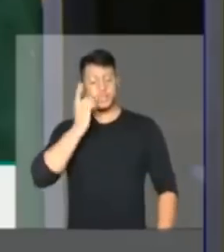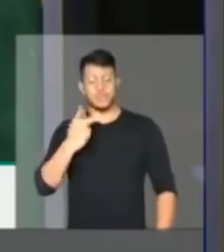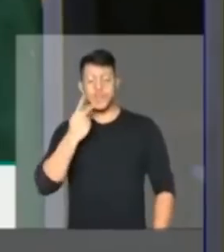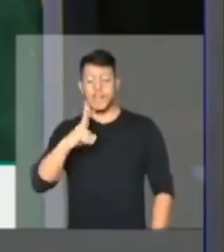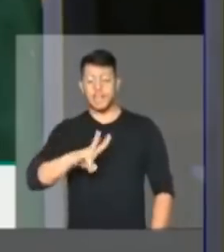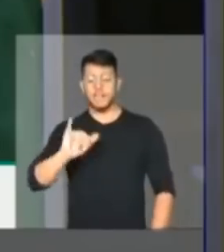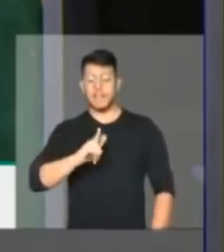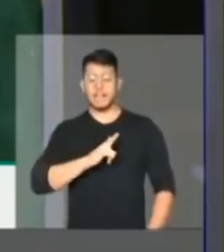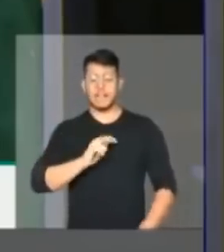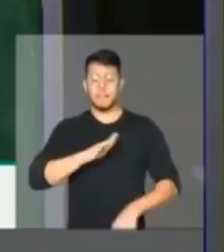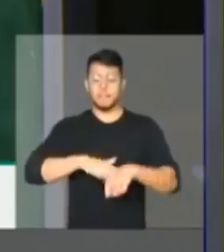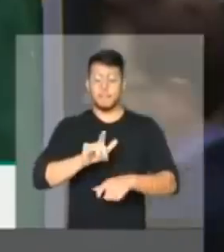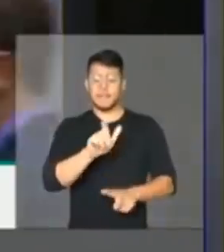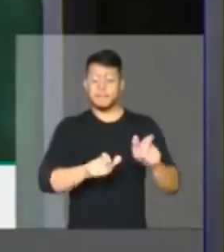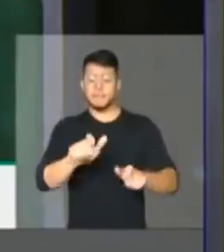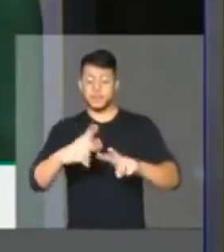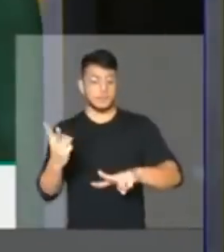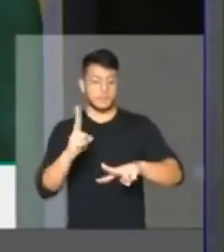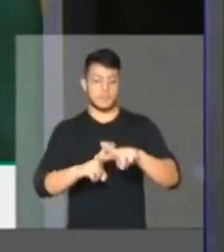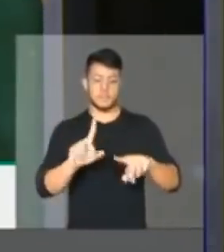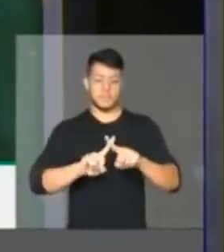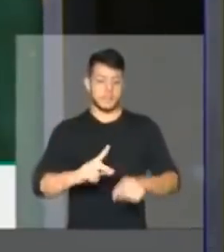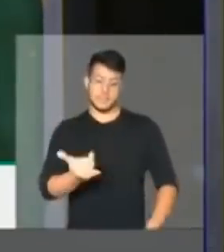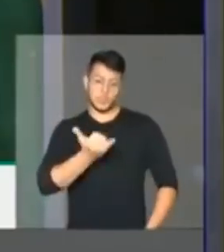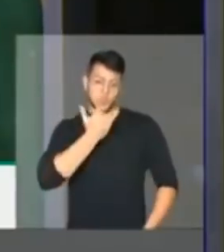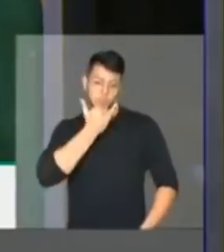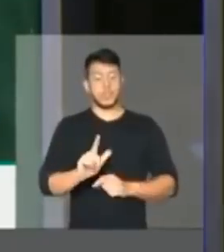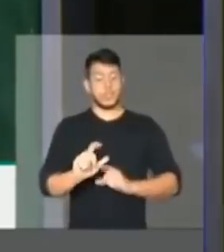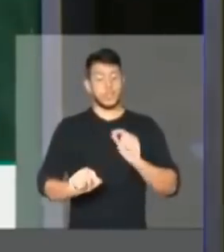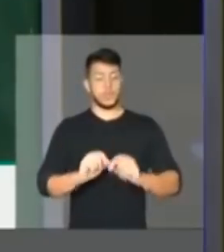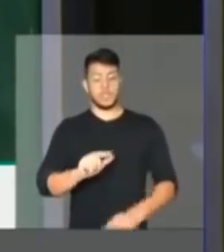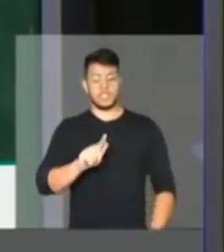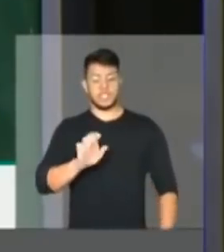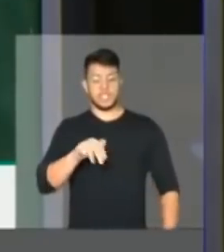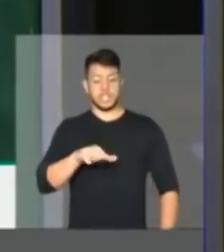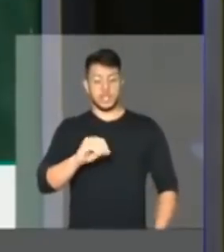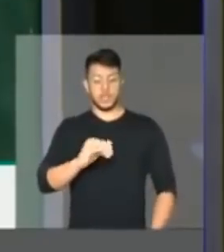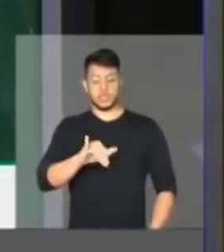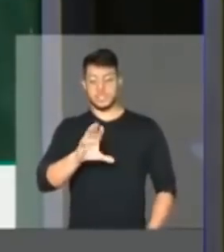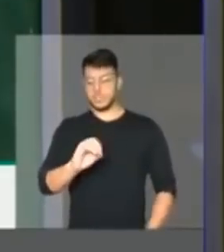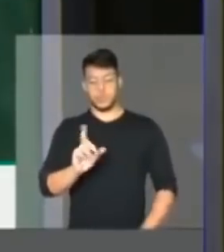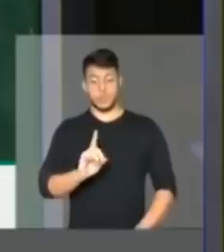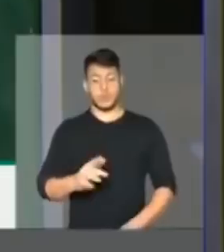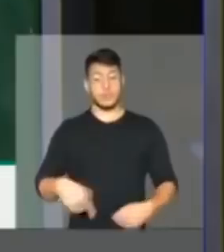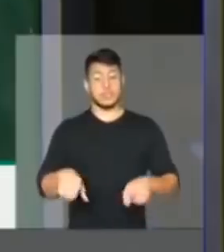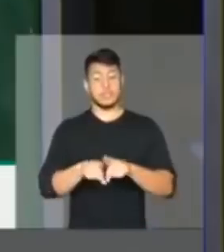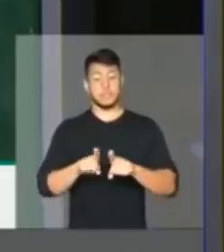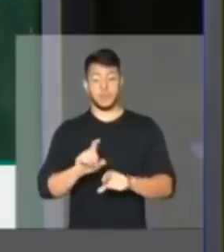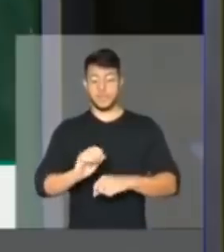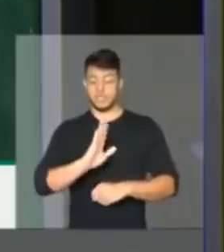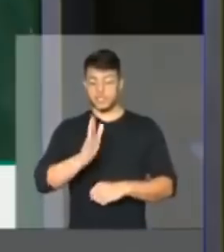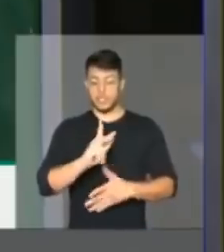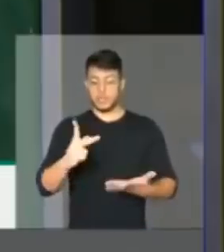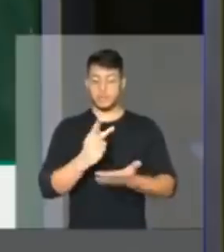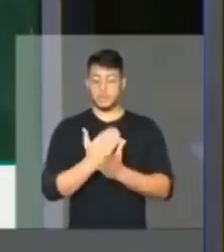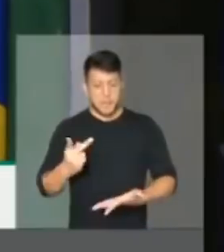uma falácia. Não há encarceramento em massa no Brasil. Nesse ano nós registramos 22% de